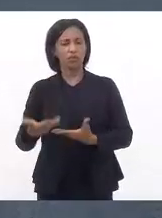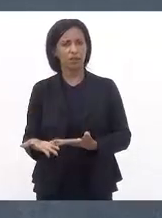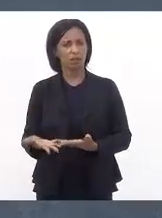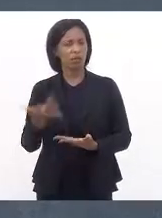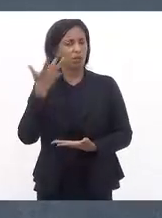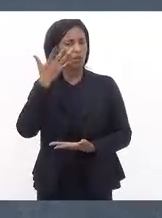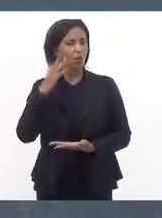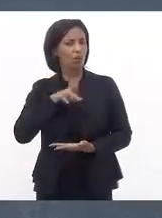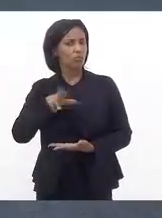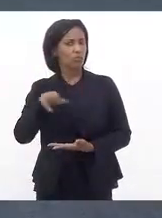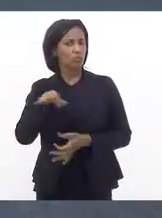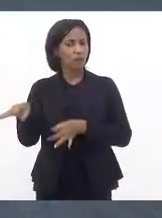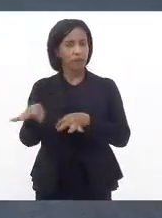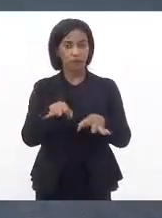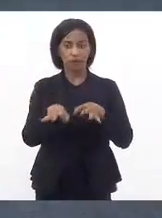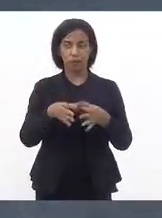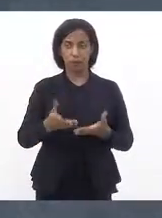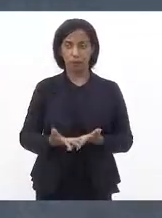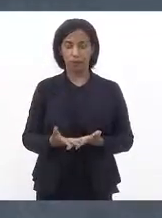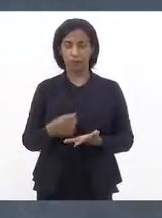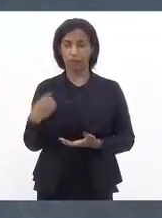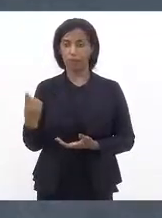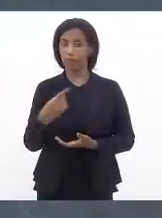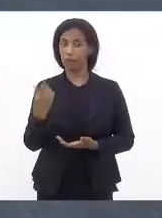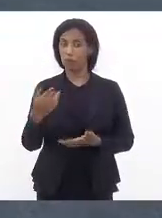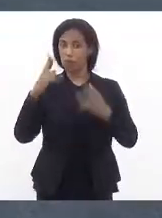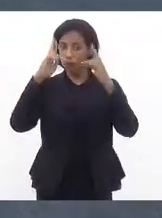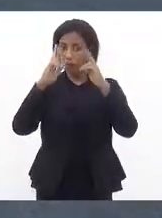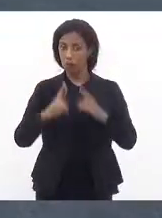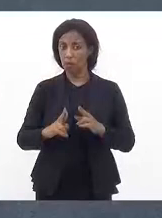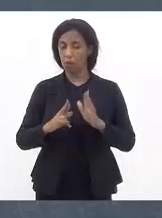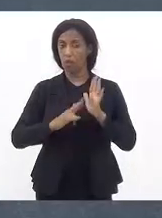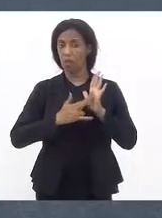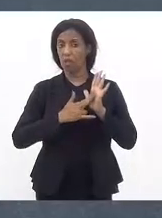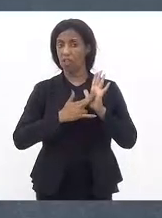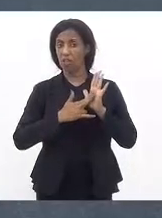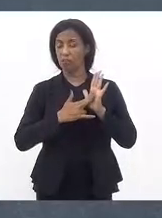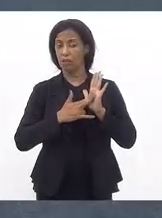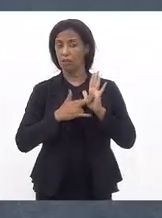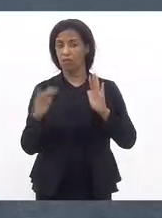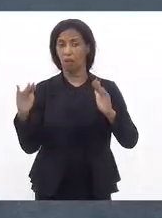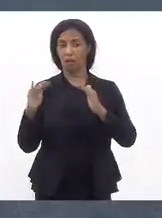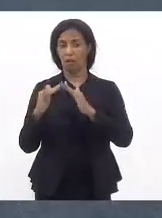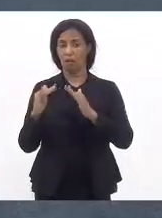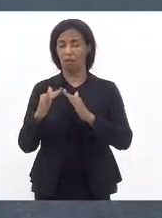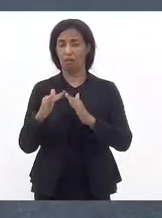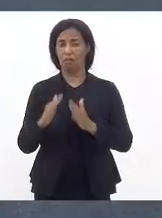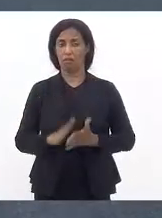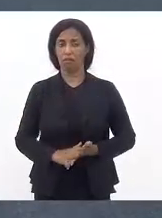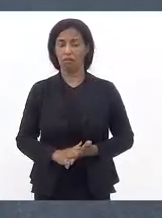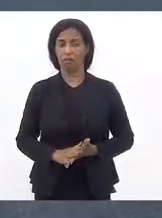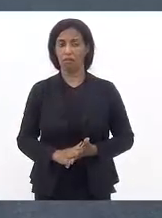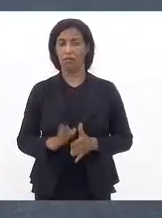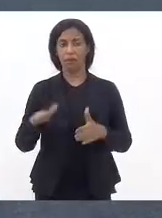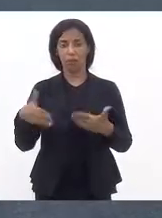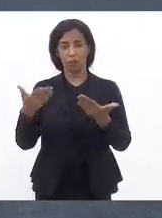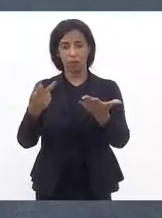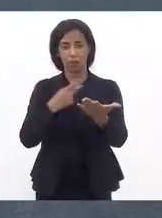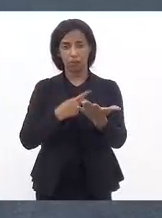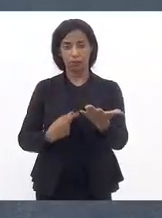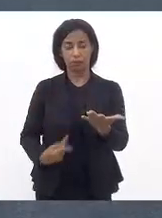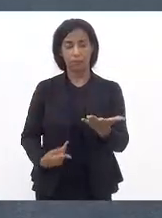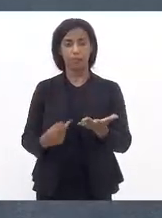e eu acho que não é dessa forma nós estamos respeitando o regimento interno da casa e quando vossa